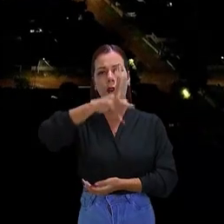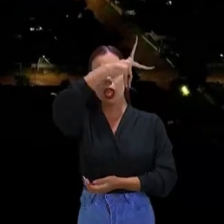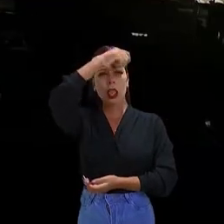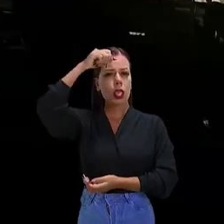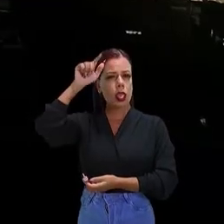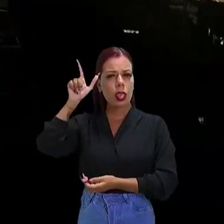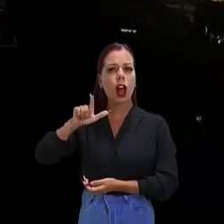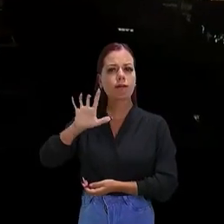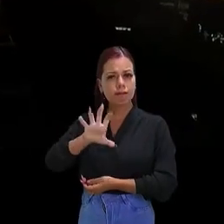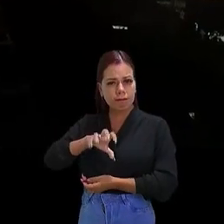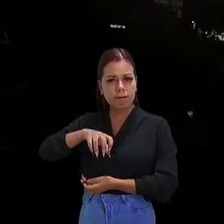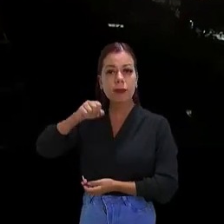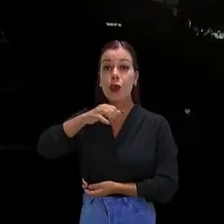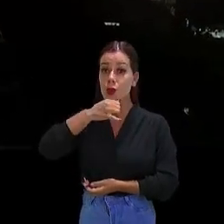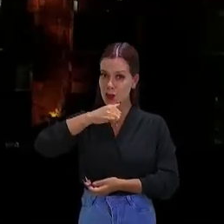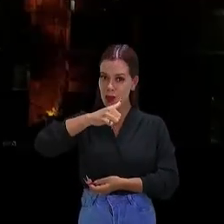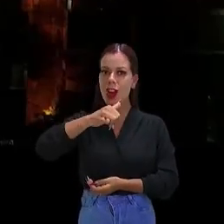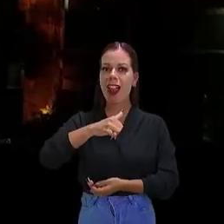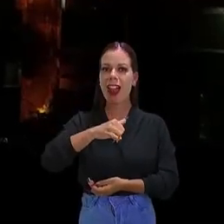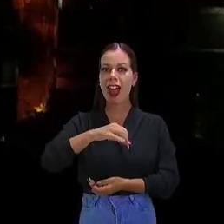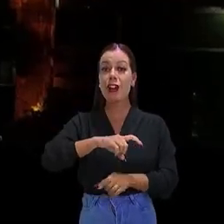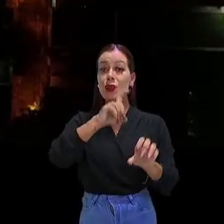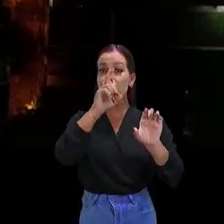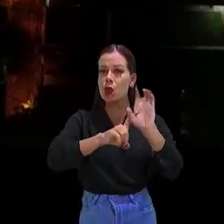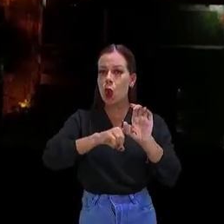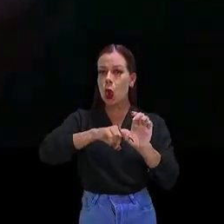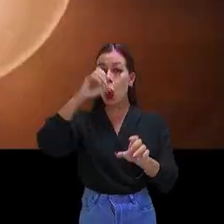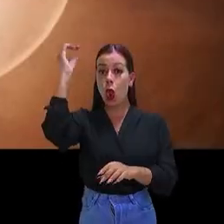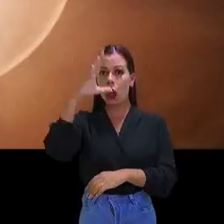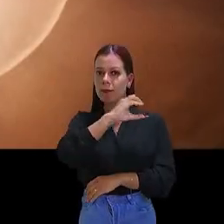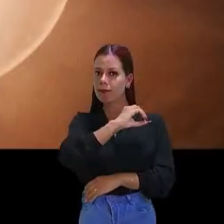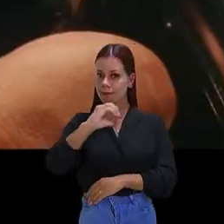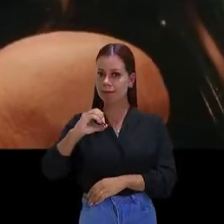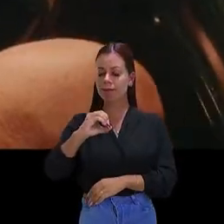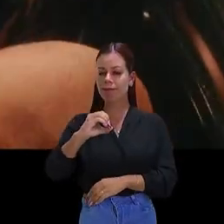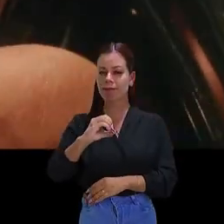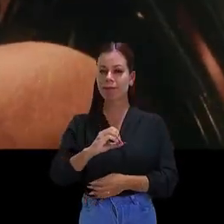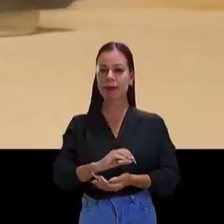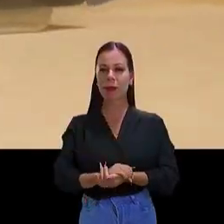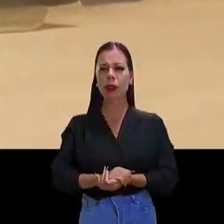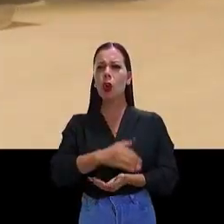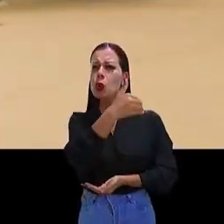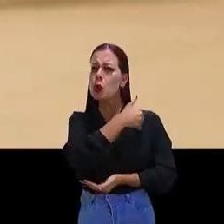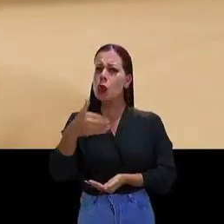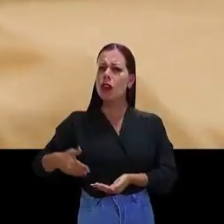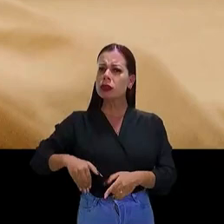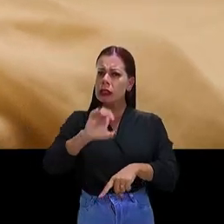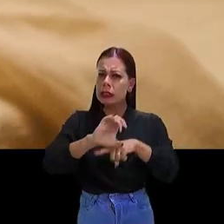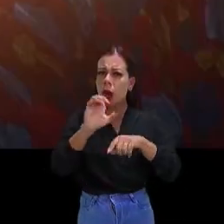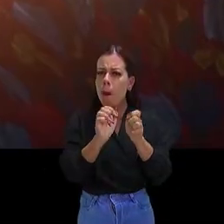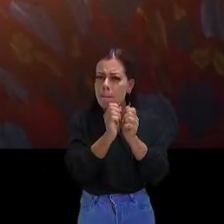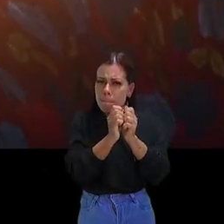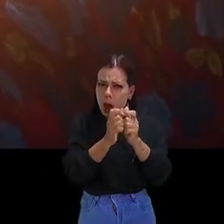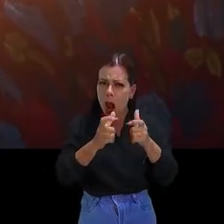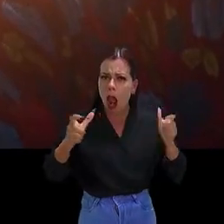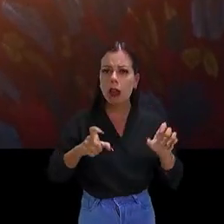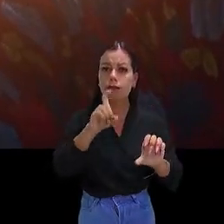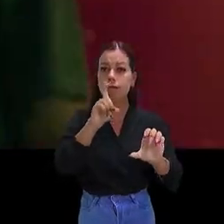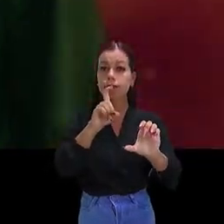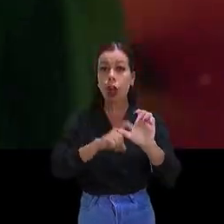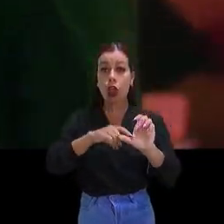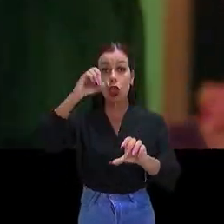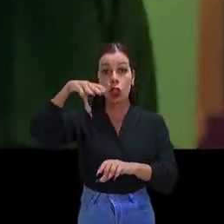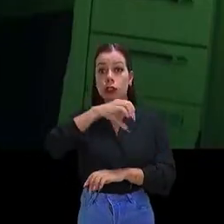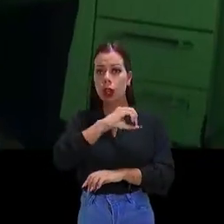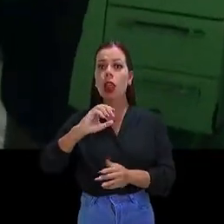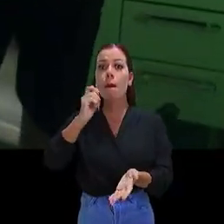Mato Grosso do Sul ganha mais energia com o Conta de Luz Zero. O governo do estado ampliou o programa Conta de Luz